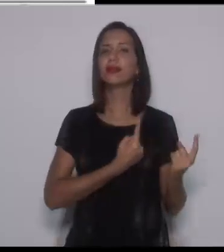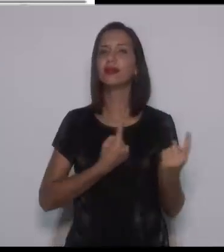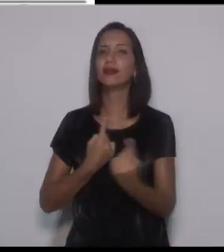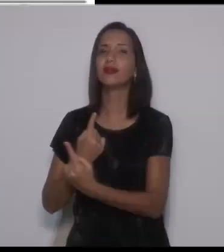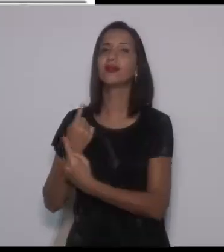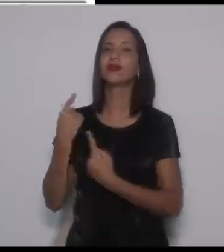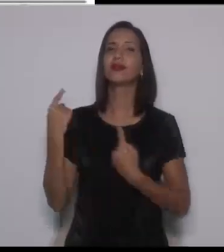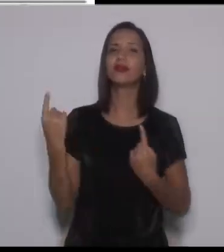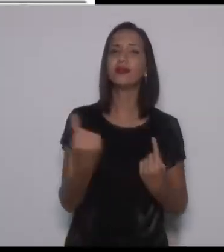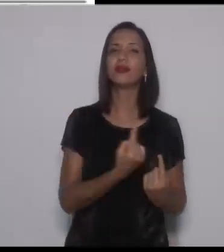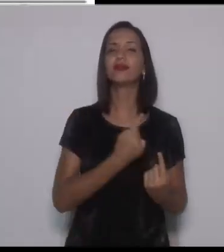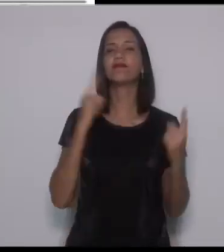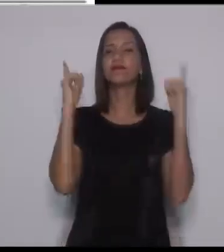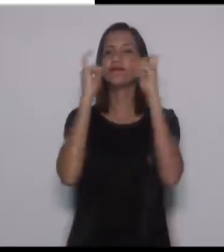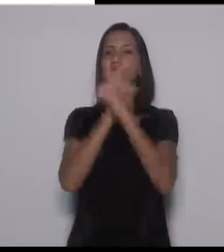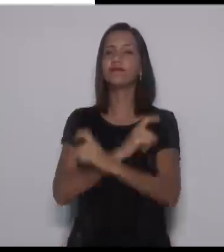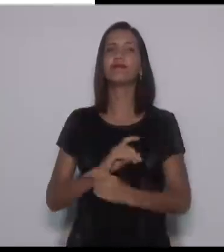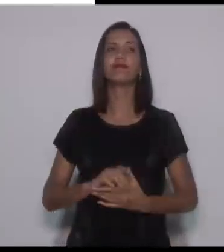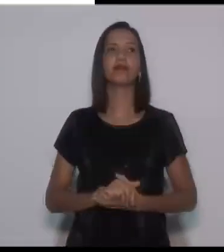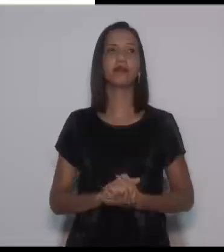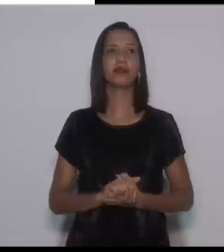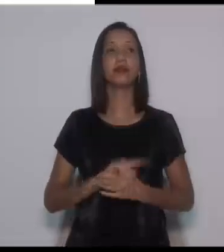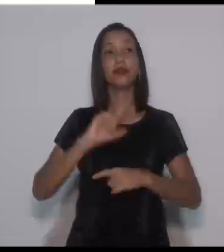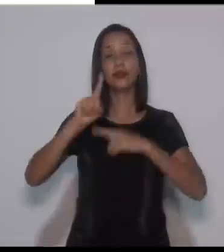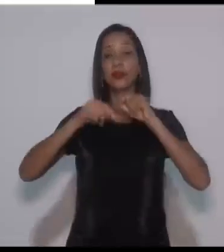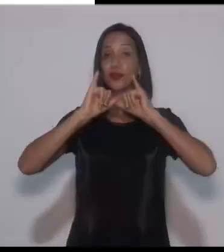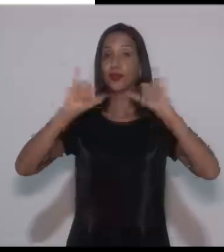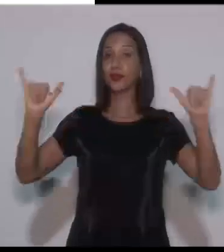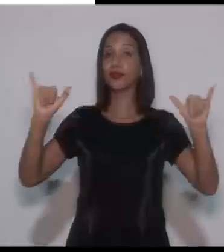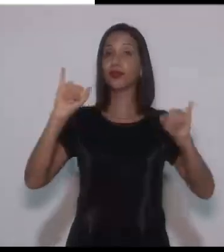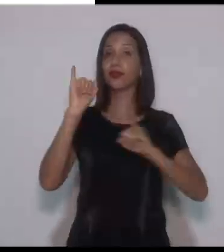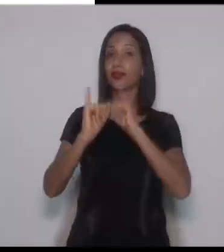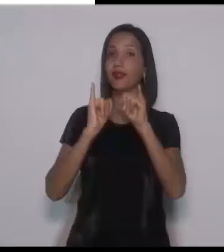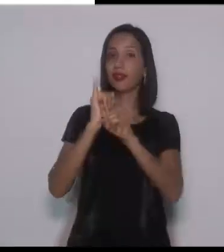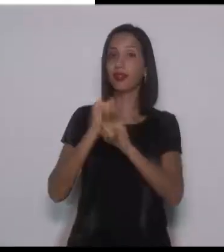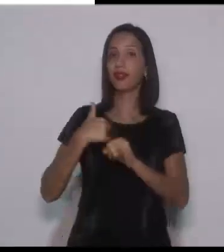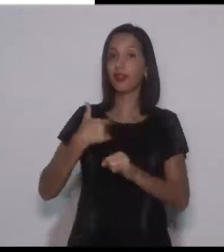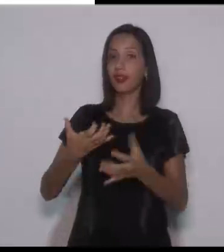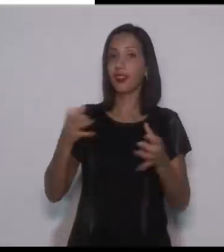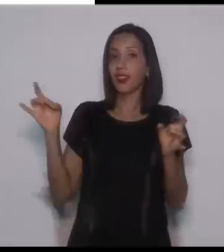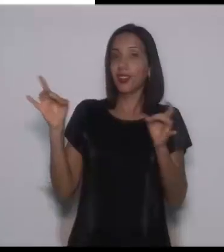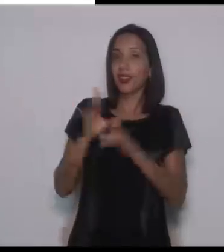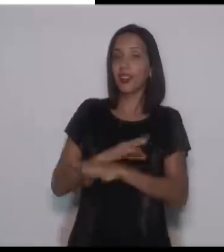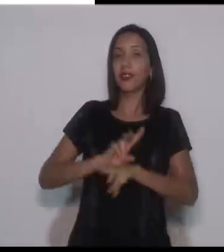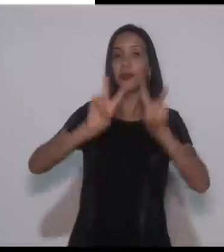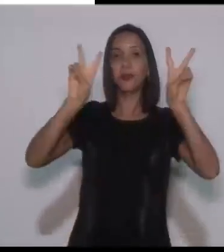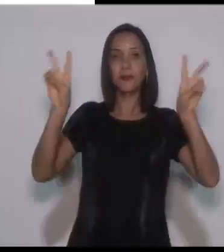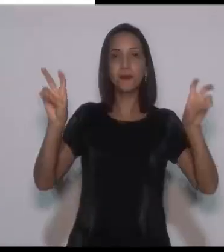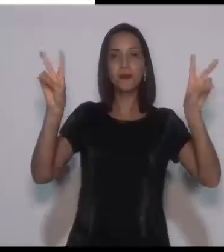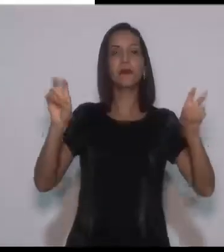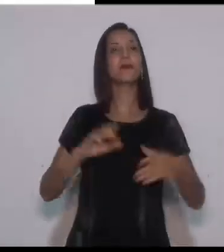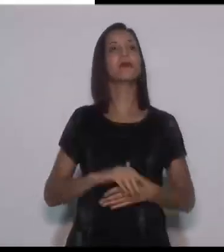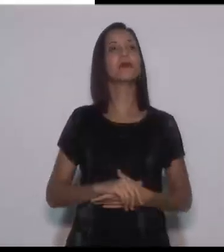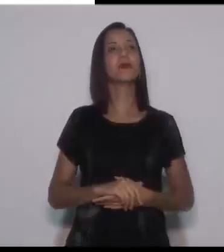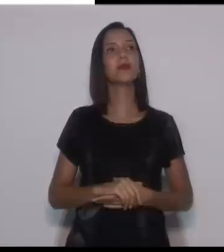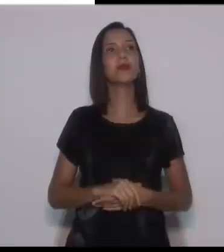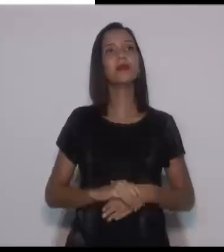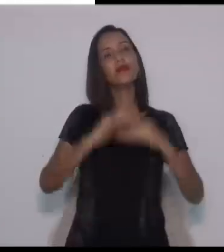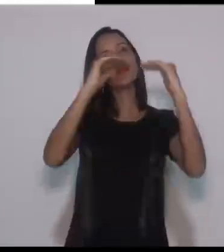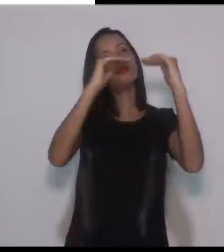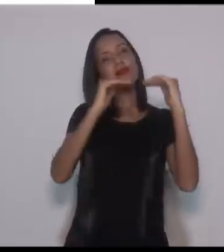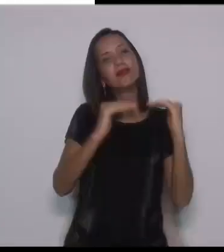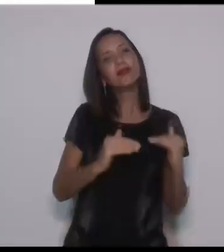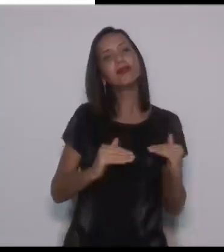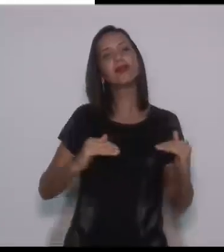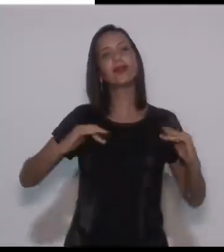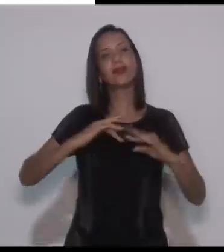da moradia para ganhar tempo, depois eu divulgo na internet. Quero terminar com essa questão. A infraestrutura da